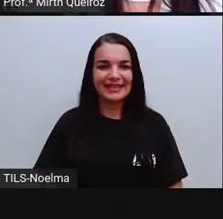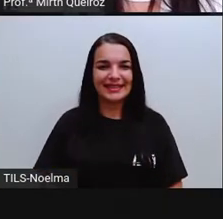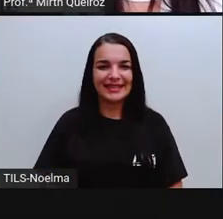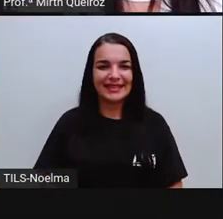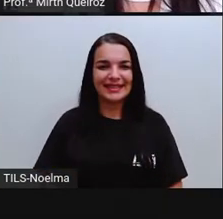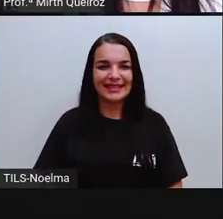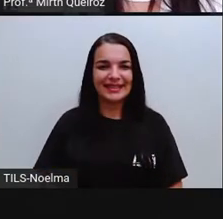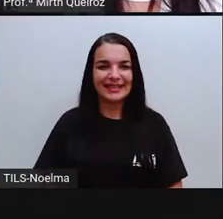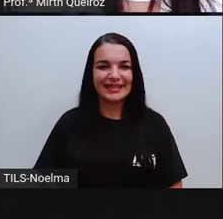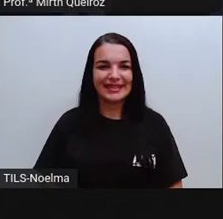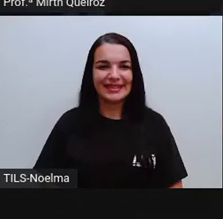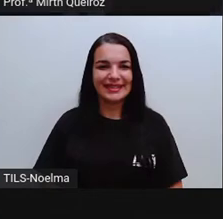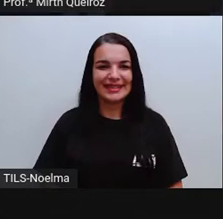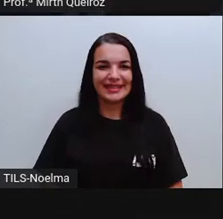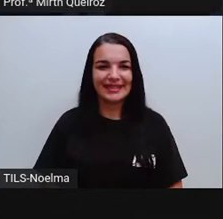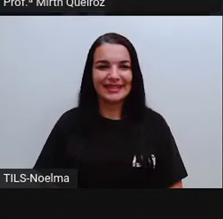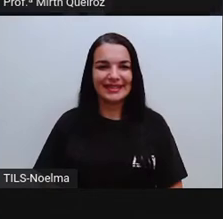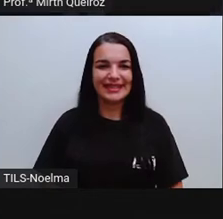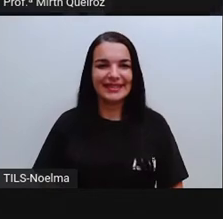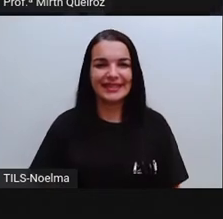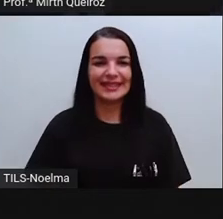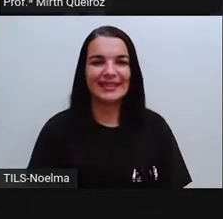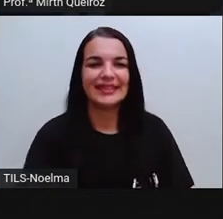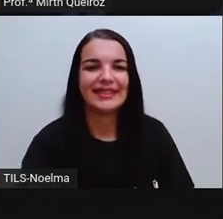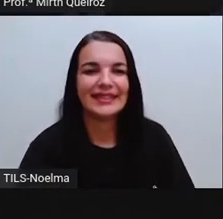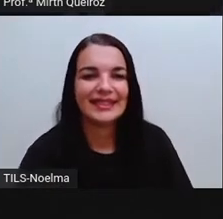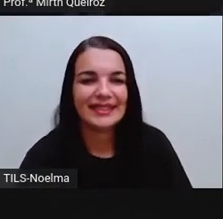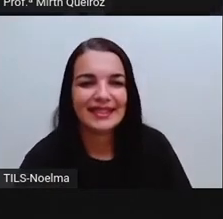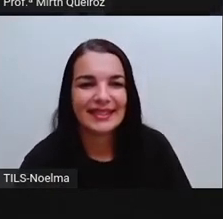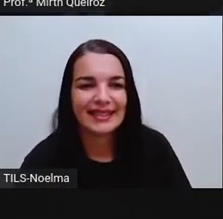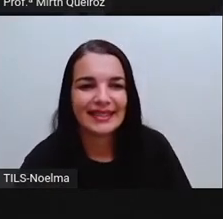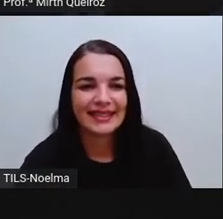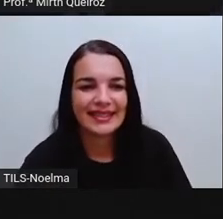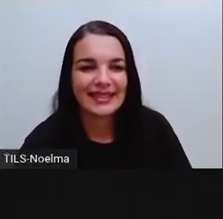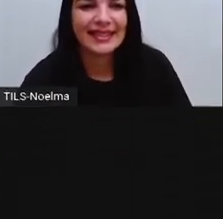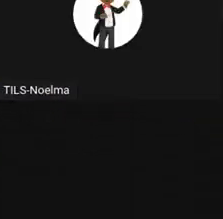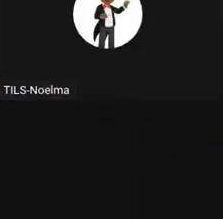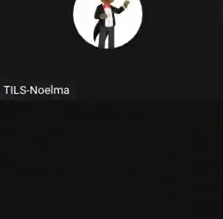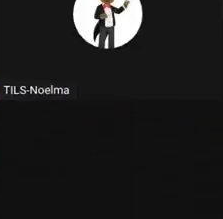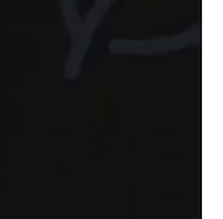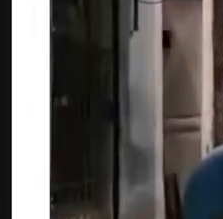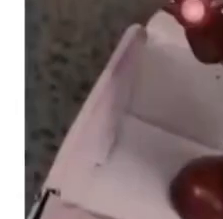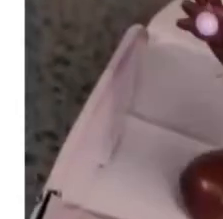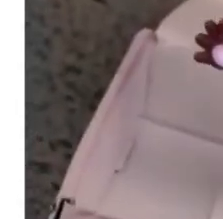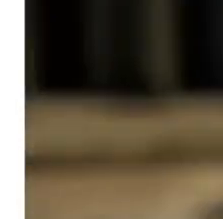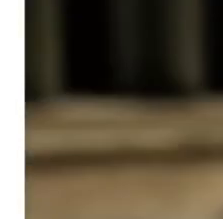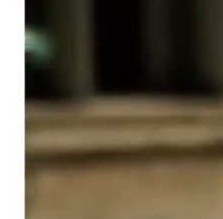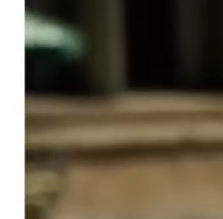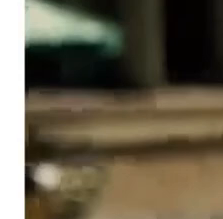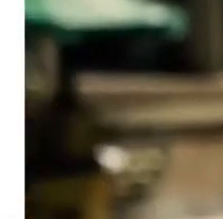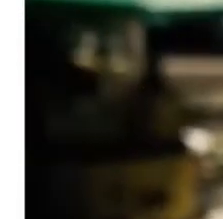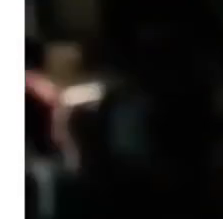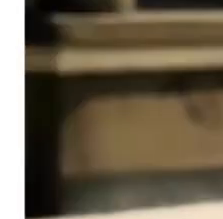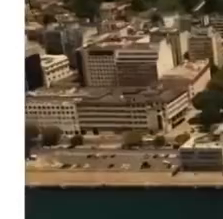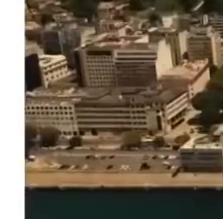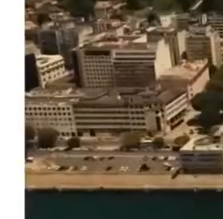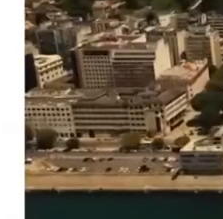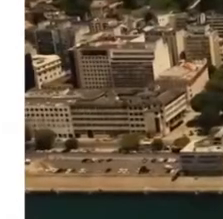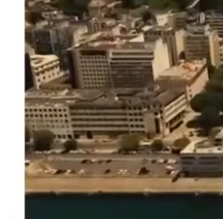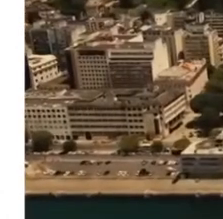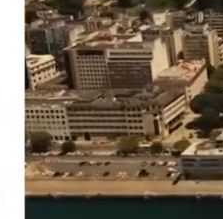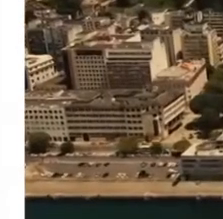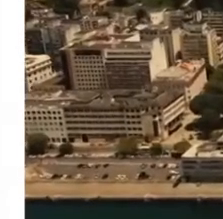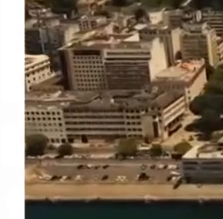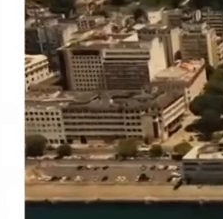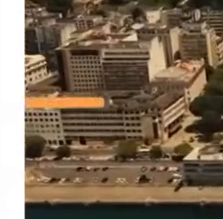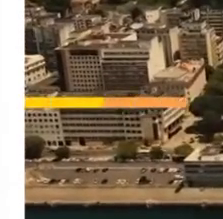Eu comecei a perceber que a partir dos painéis da Avenida da França, né, tem uma série de grafites, uma série de painéis, que o comércio